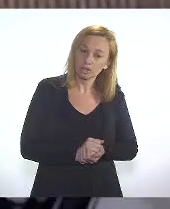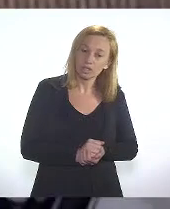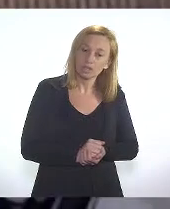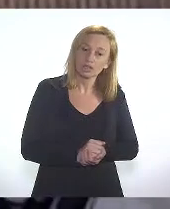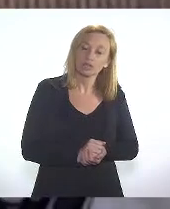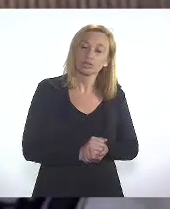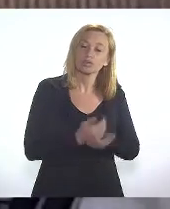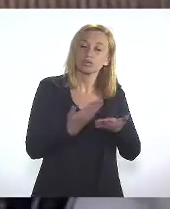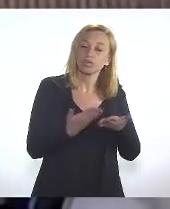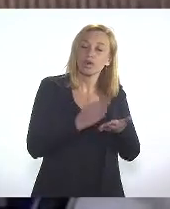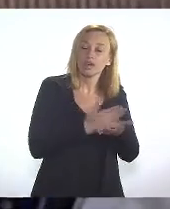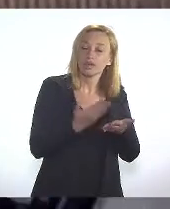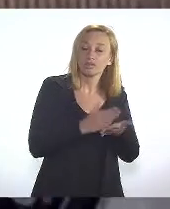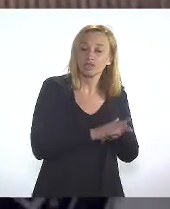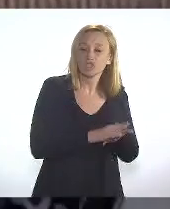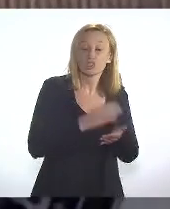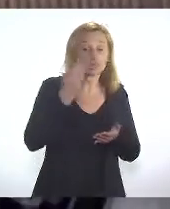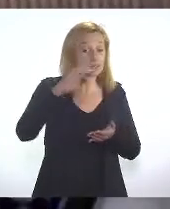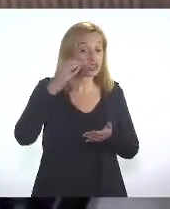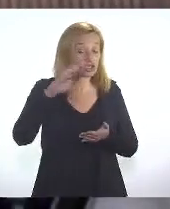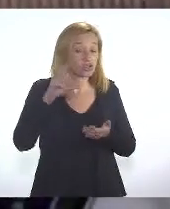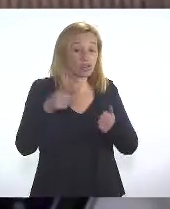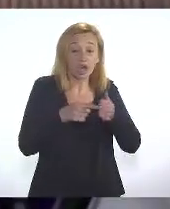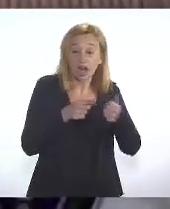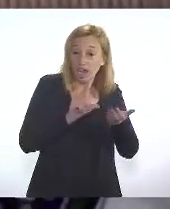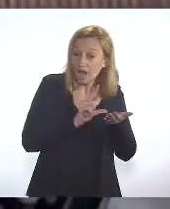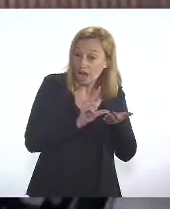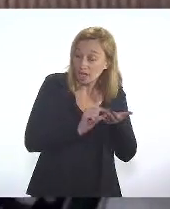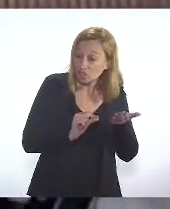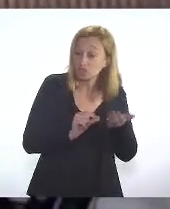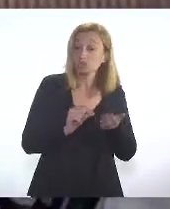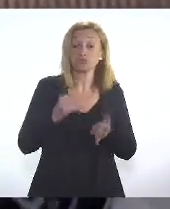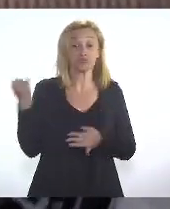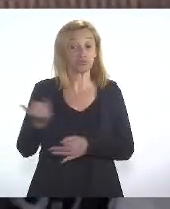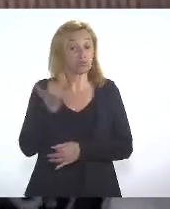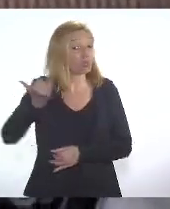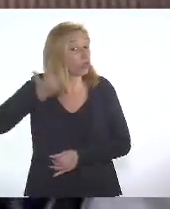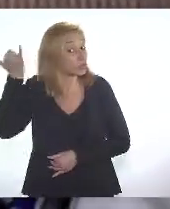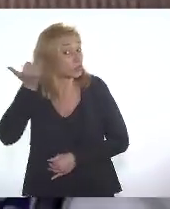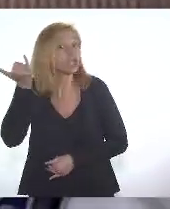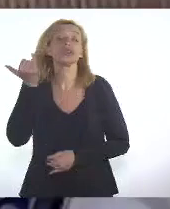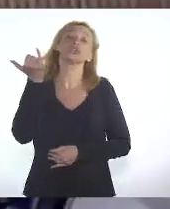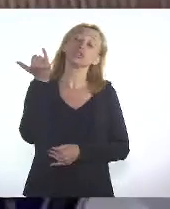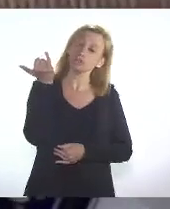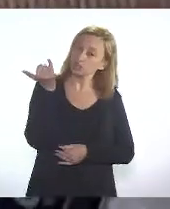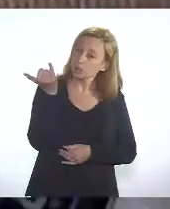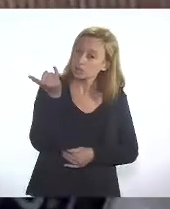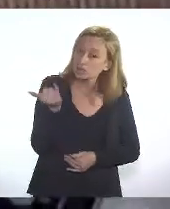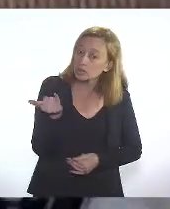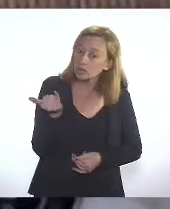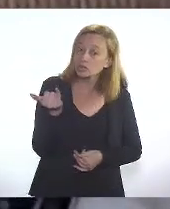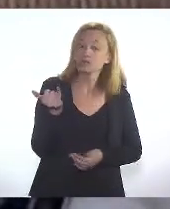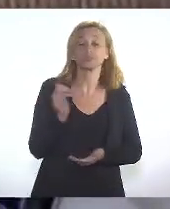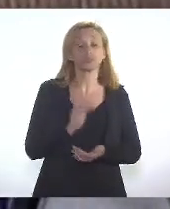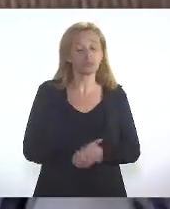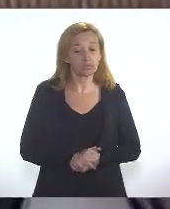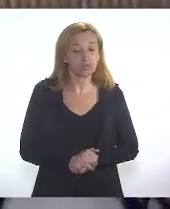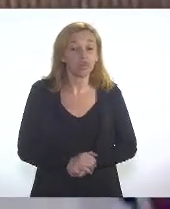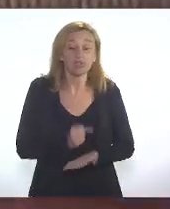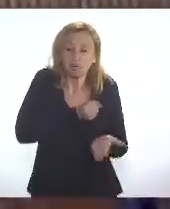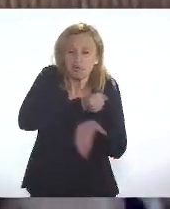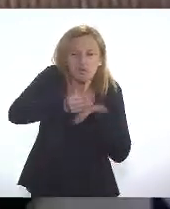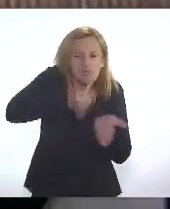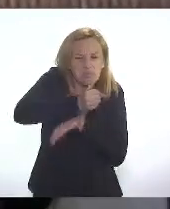revista científica com artigos extremamente importantes, renomados, né, consolidados a partir de uma